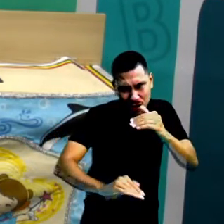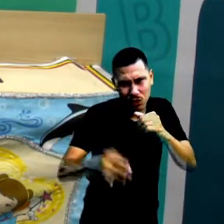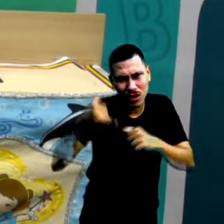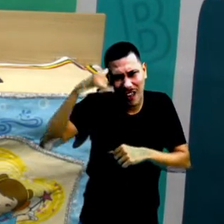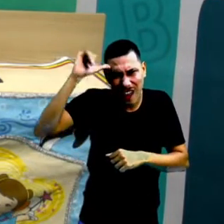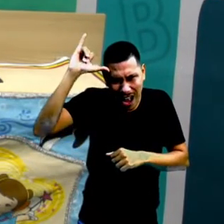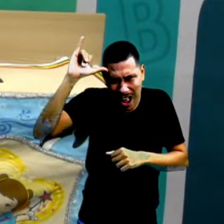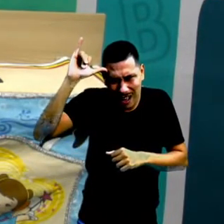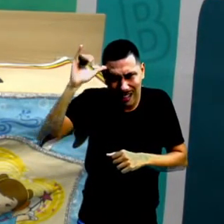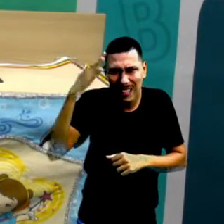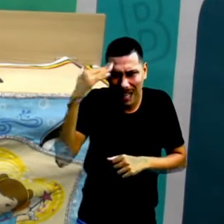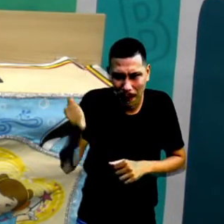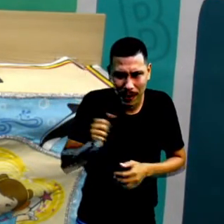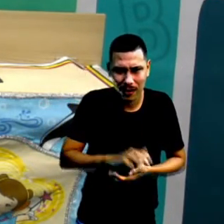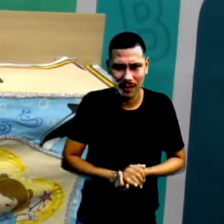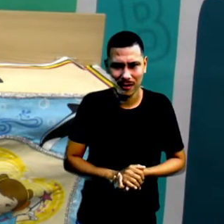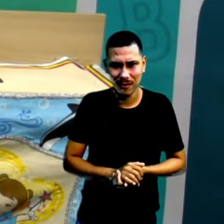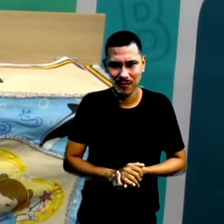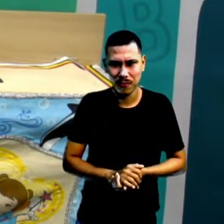tu sabe